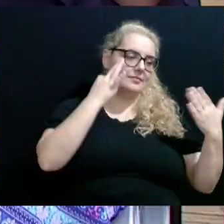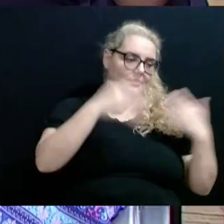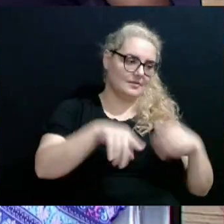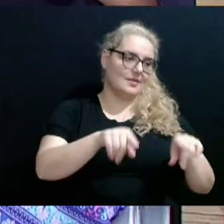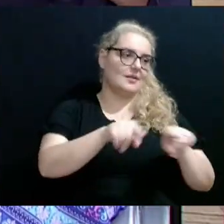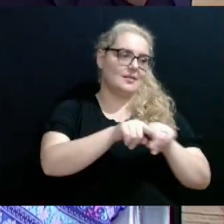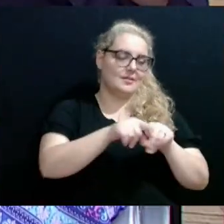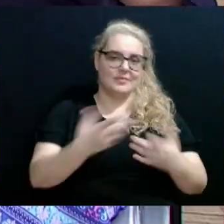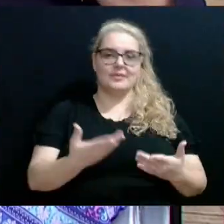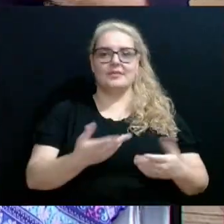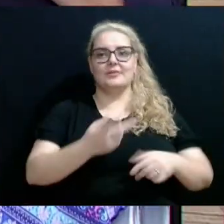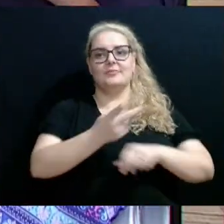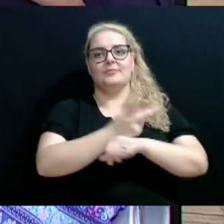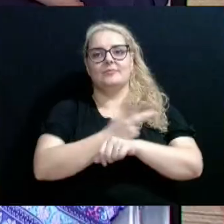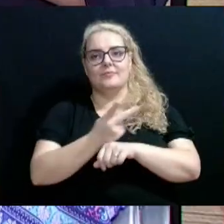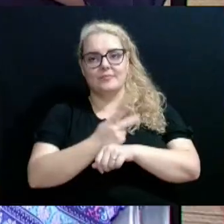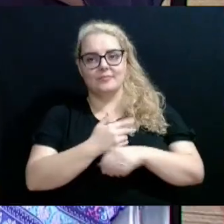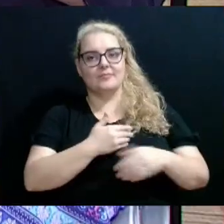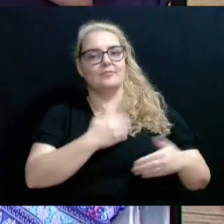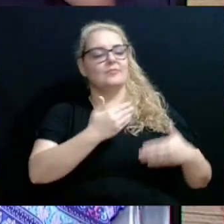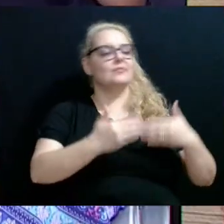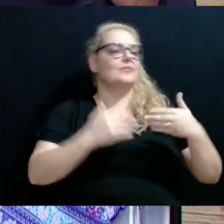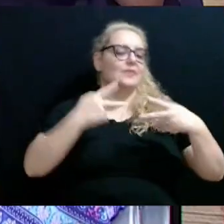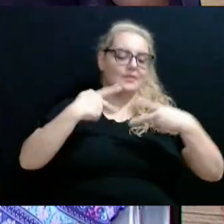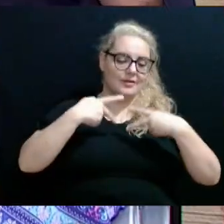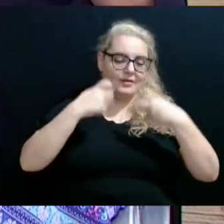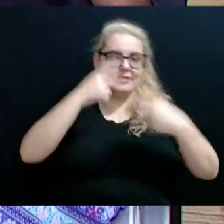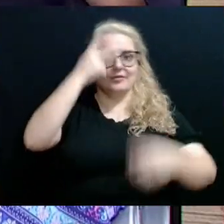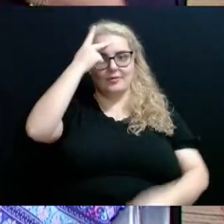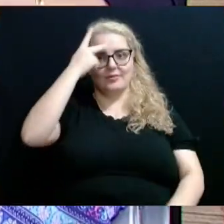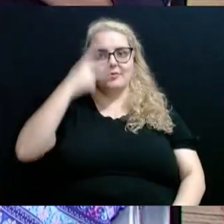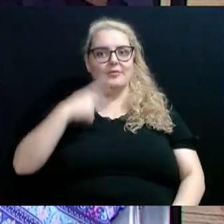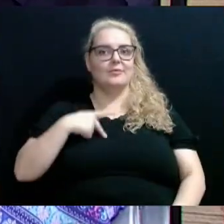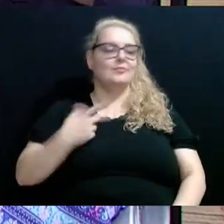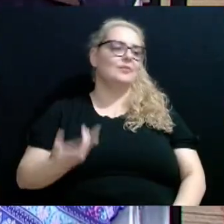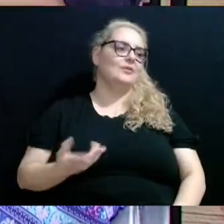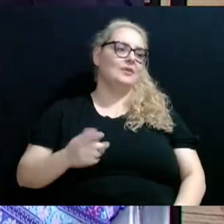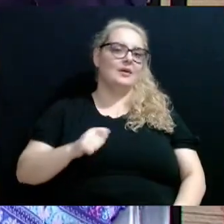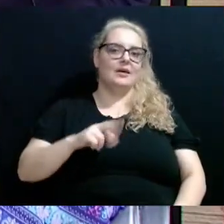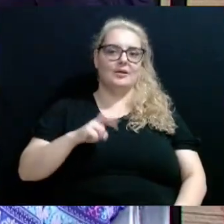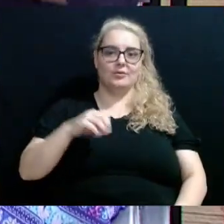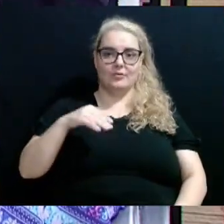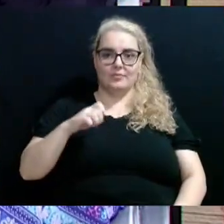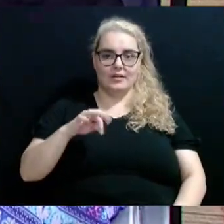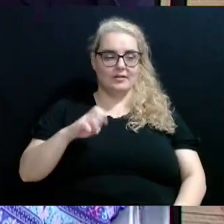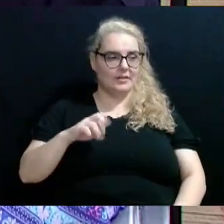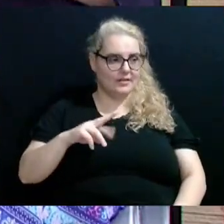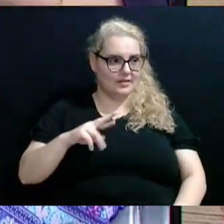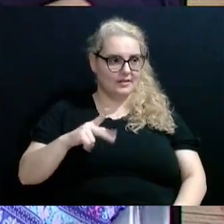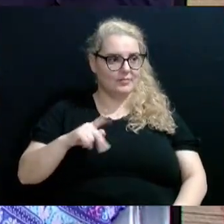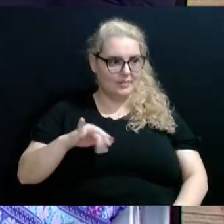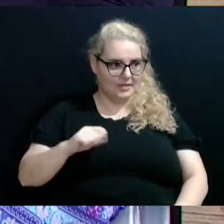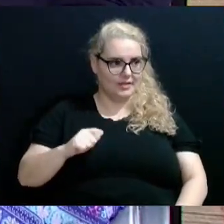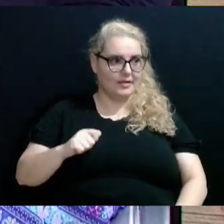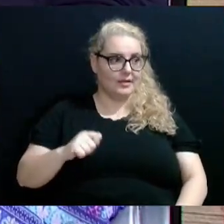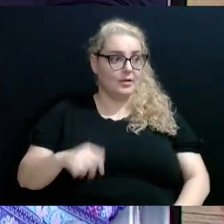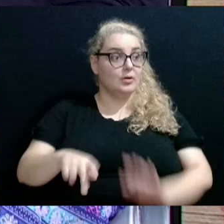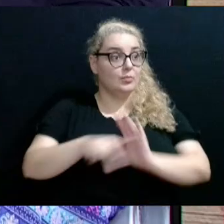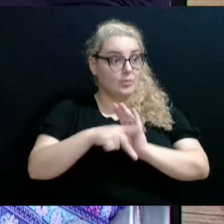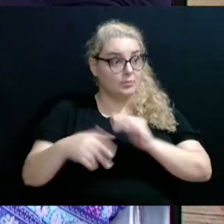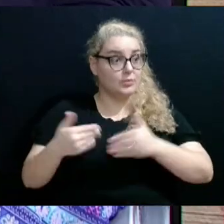ali buscando o seu processo de autoconhecimento. Uma aromaterapia, ela faz parte do